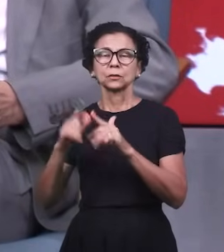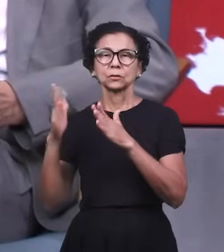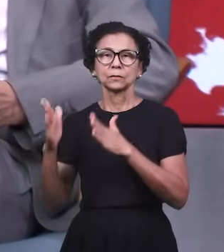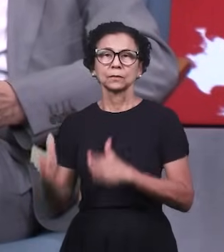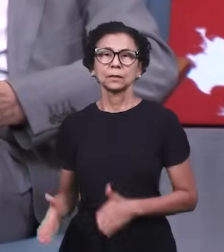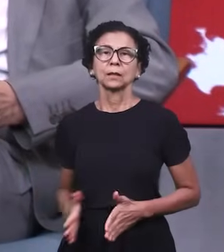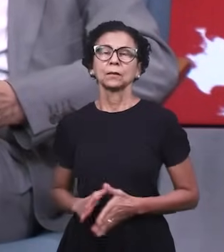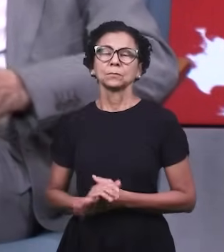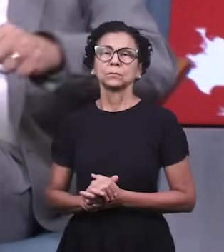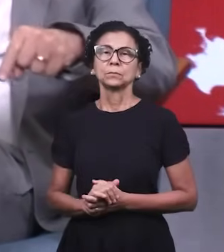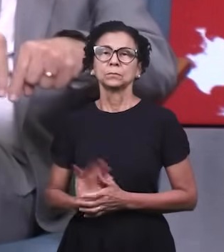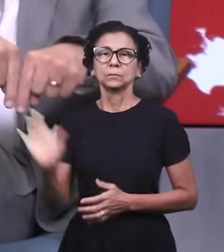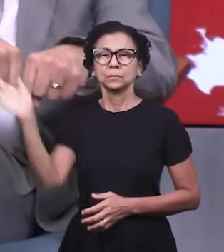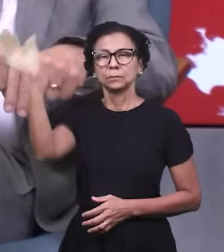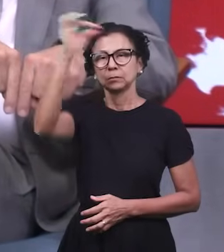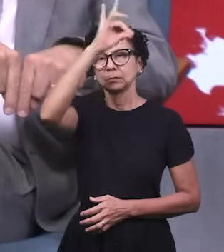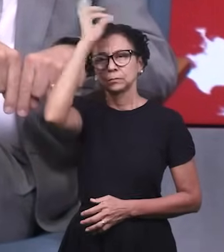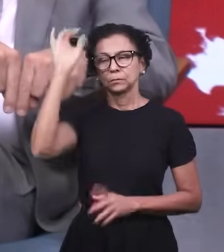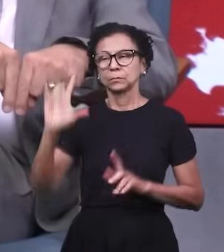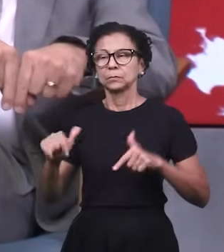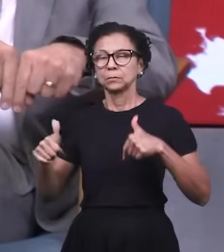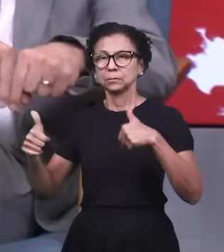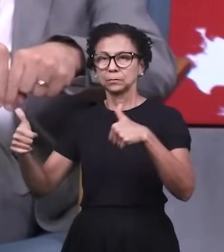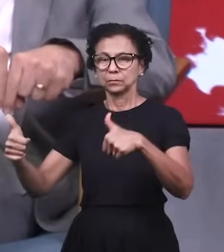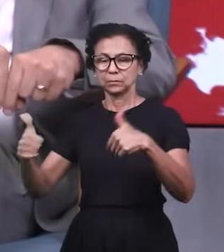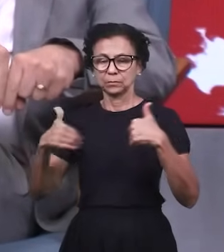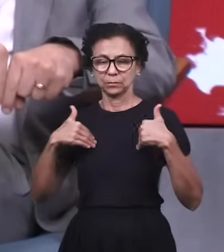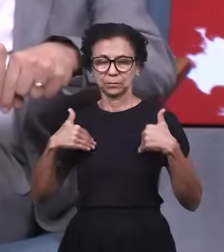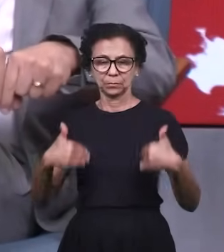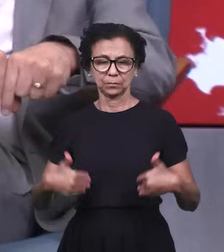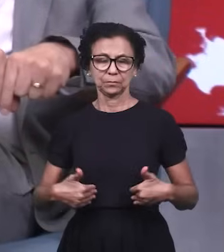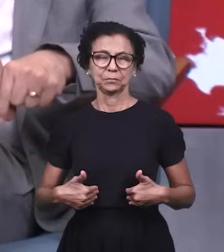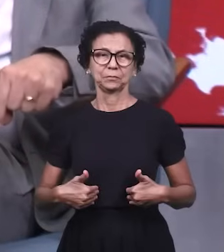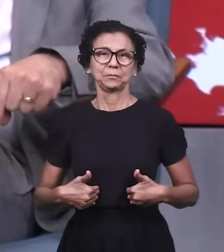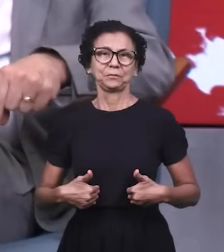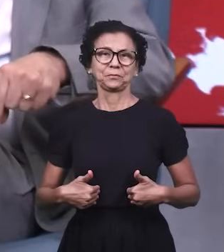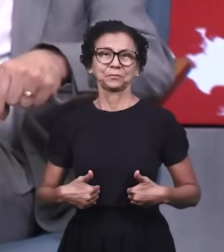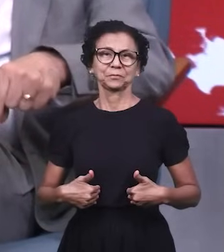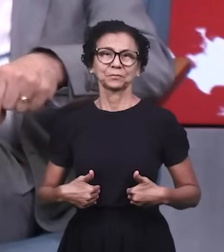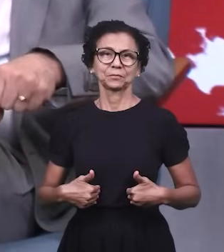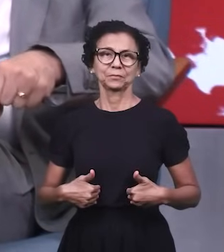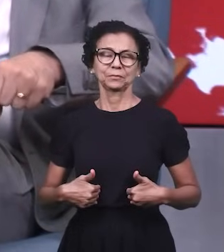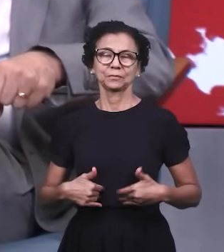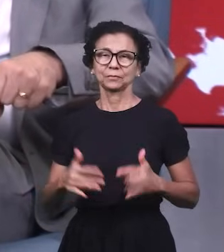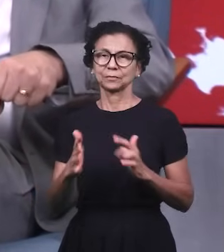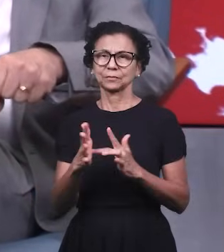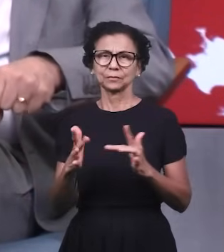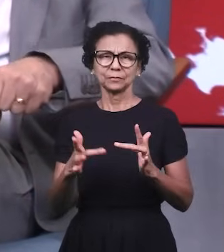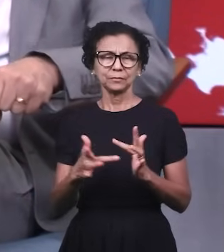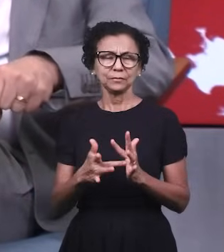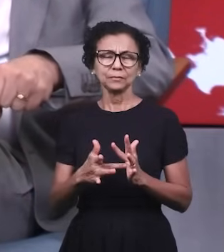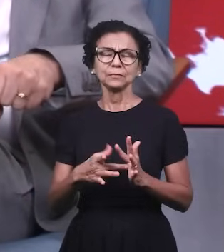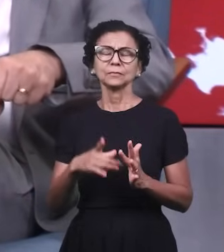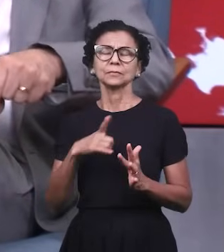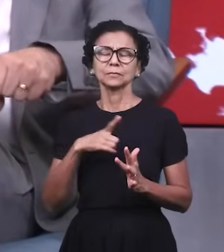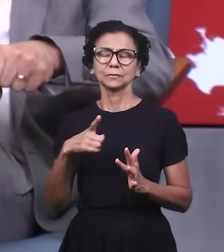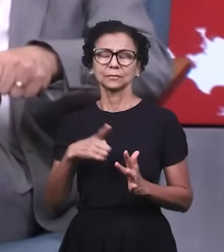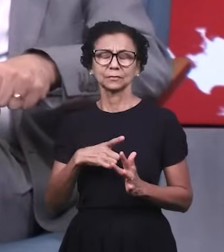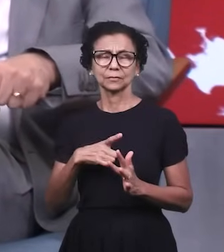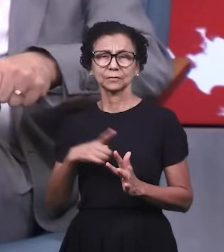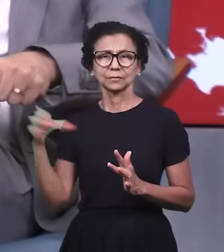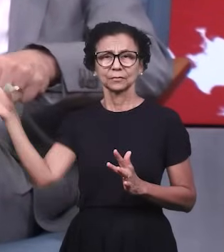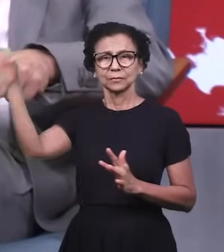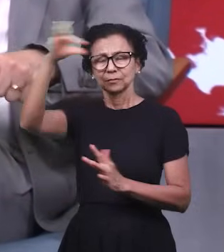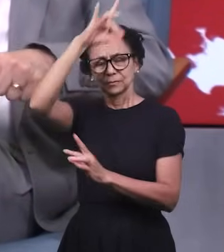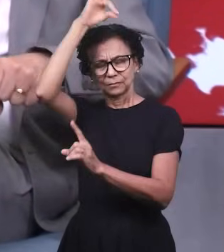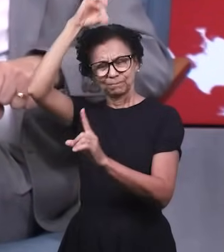corpo. Jesus tem a plenitude do Espírito Santo porque ele é perfeito, foi perfeito. Então ele